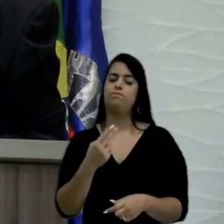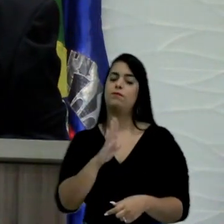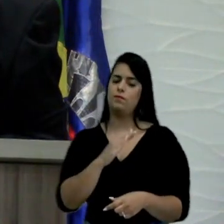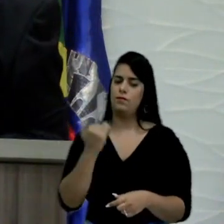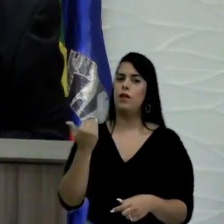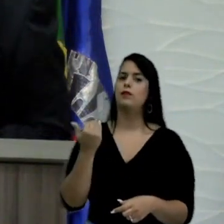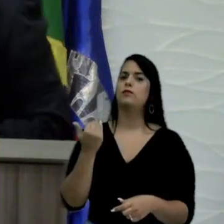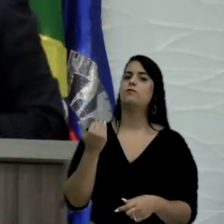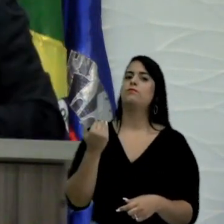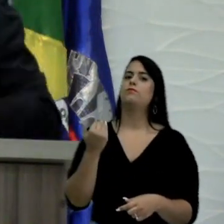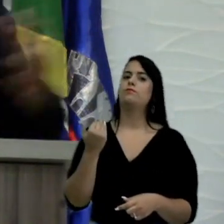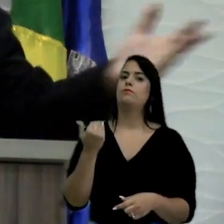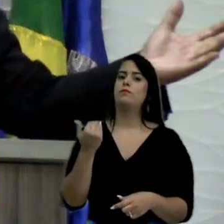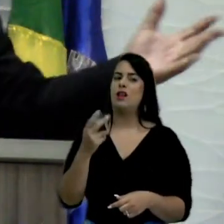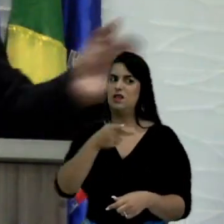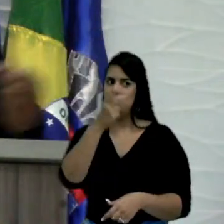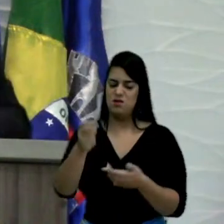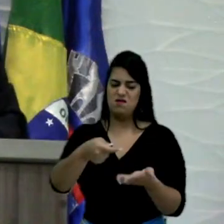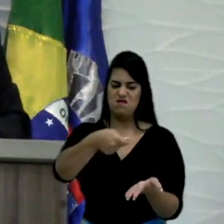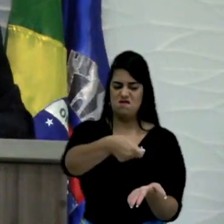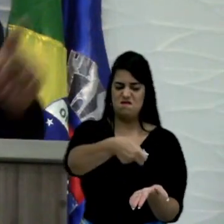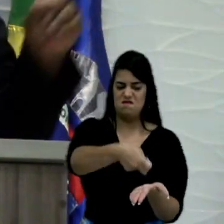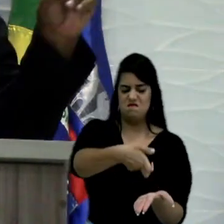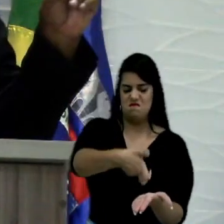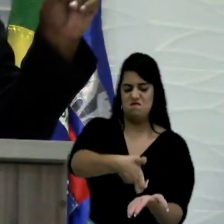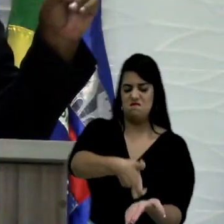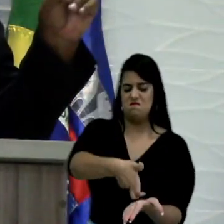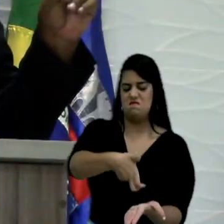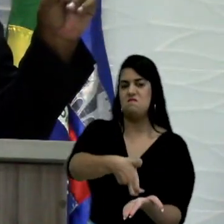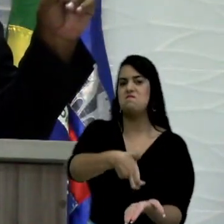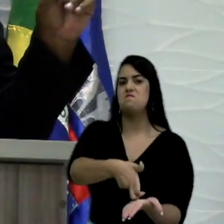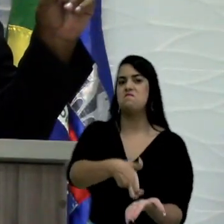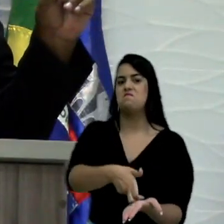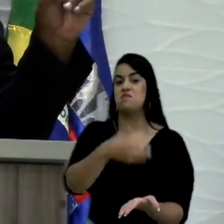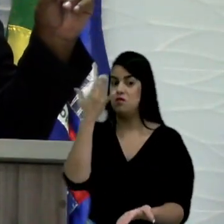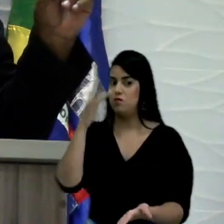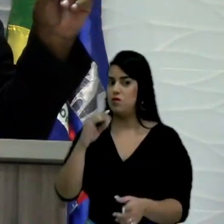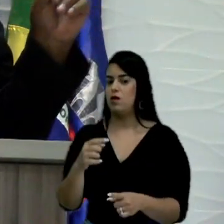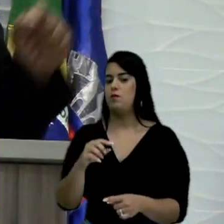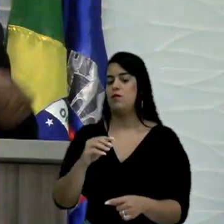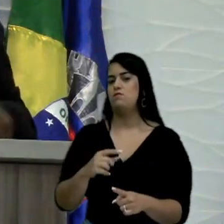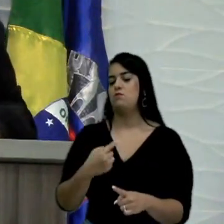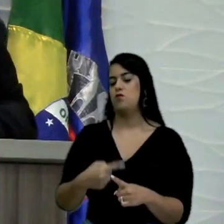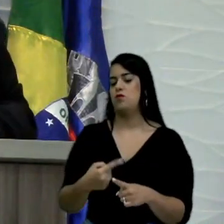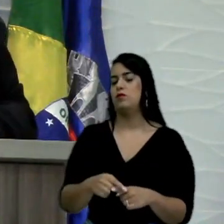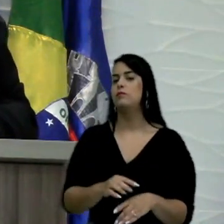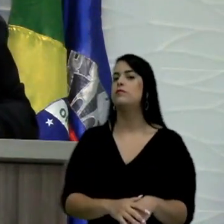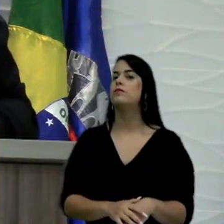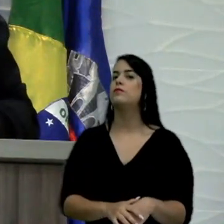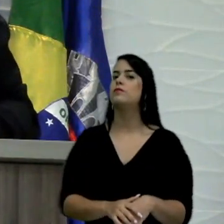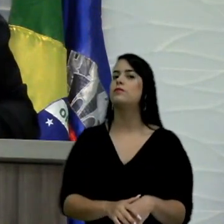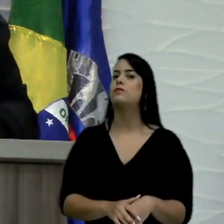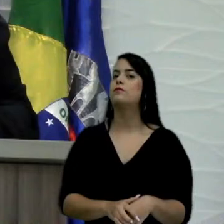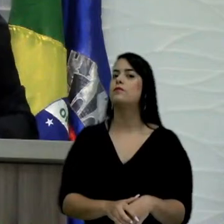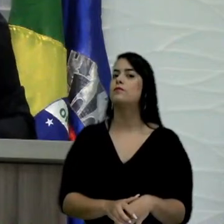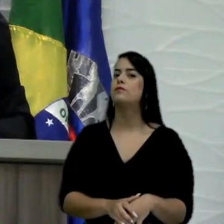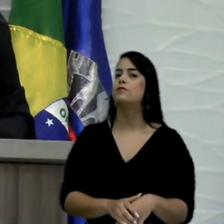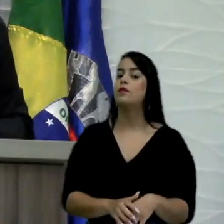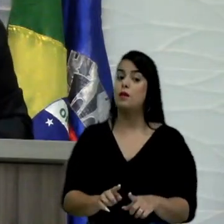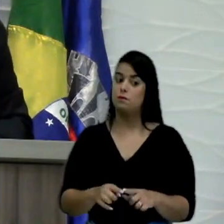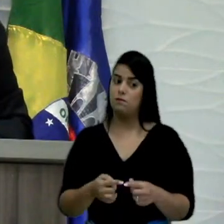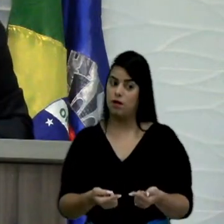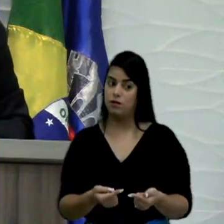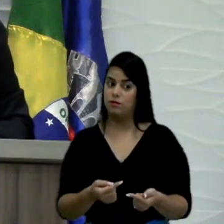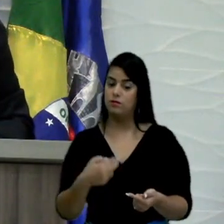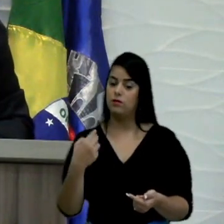pessoa está sendo castigada e não sabe por quê. Está aí. Nós faz aqui, se esconde, mas